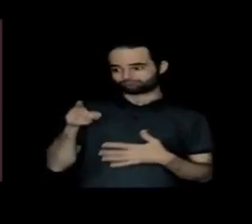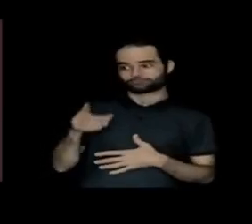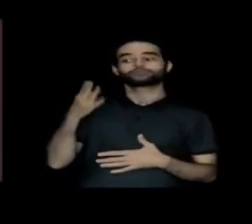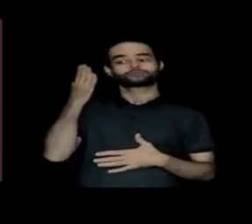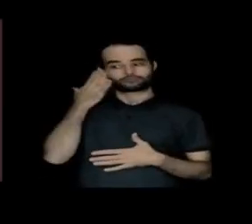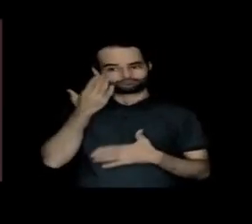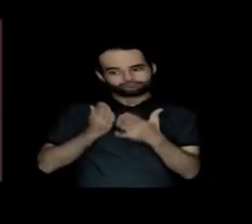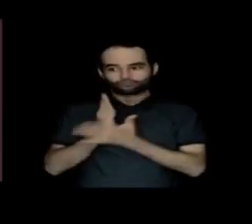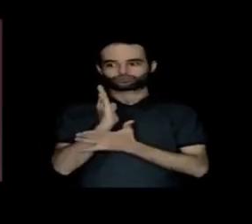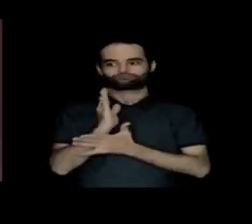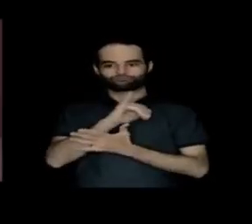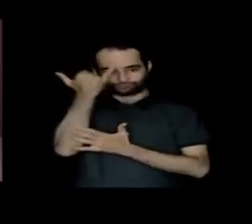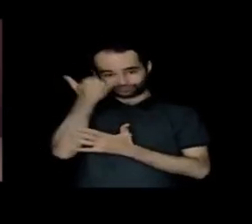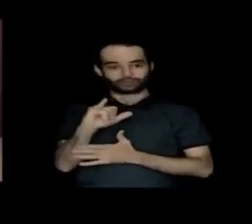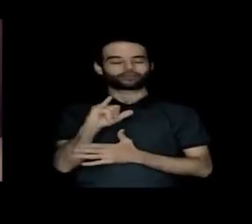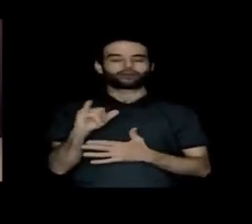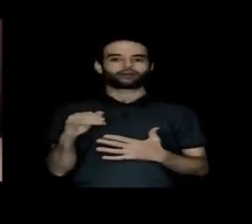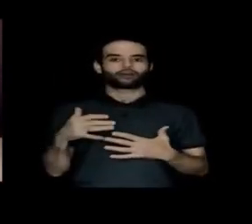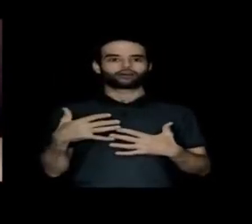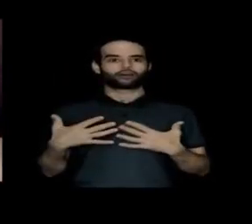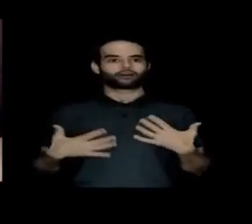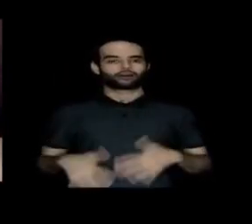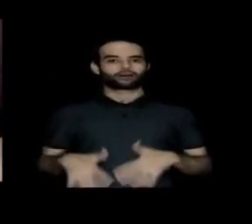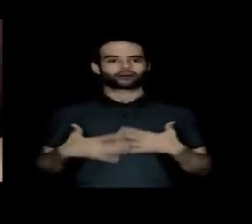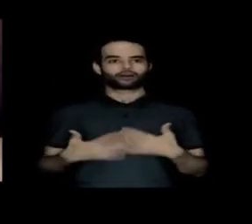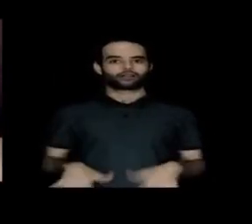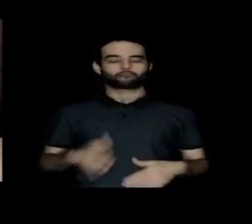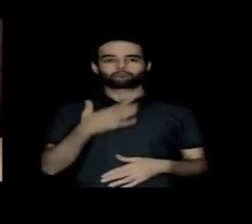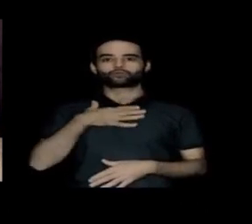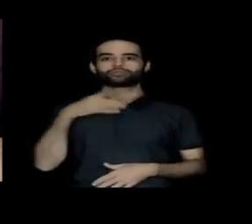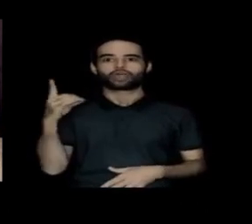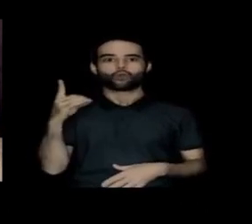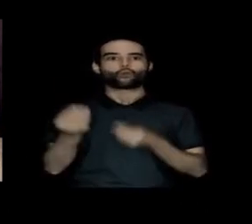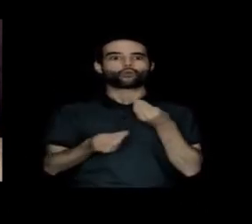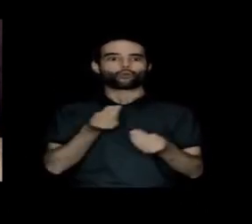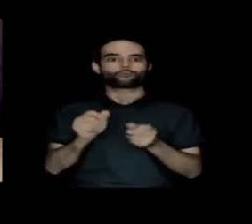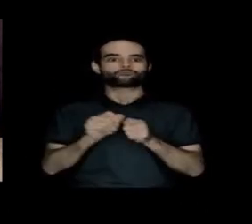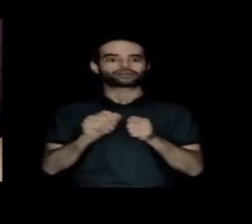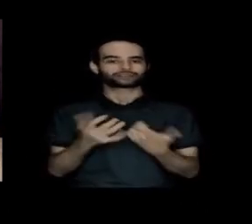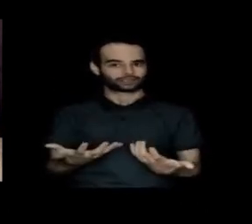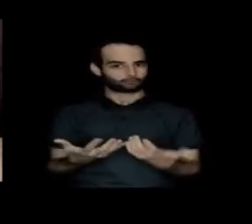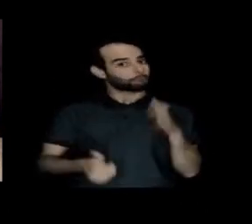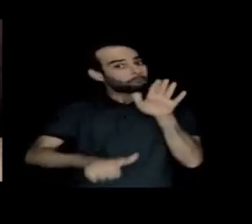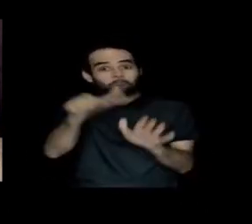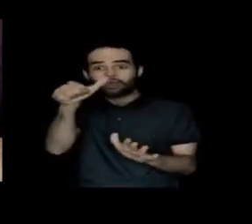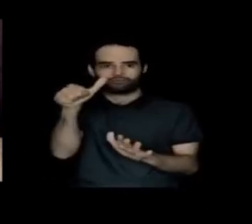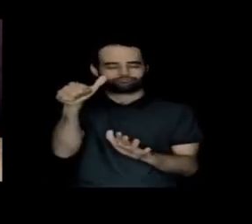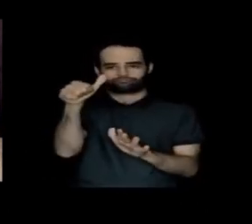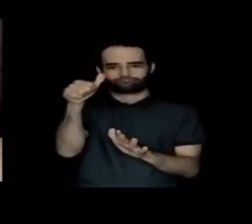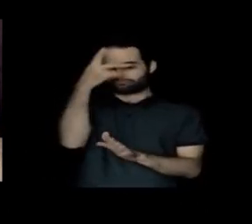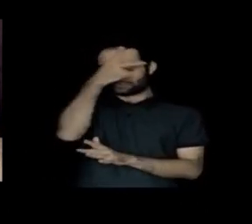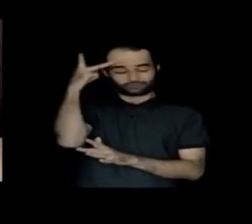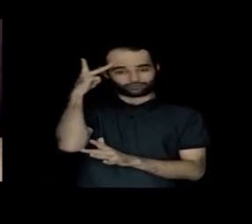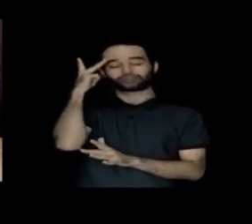Quando a UNEB soube da aprovação de Janine, a UNEB entrou em transe, né? Meu Deus, e agora o que nós vamos fazer? Porque foi a